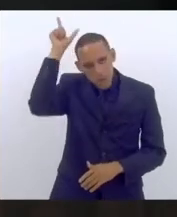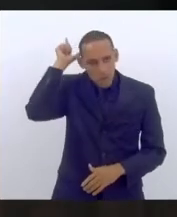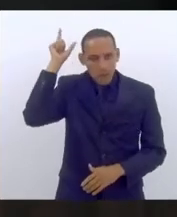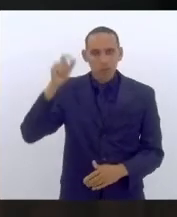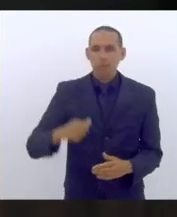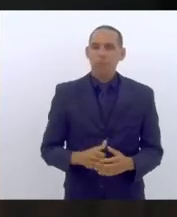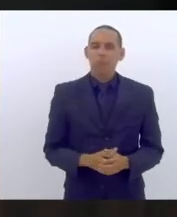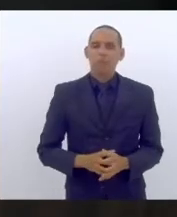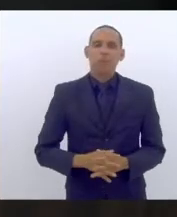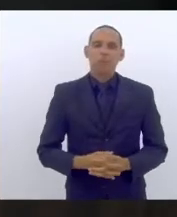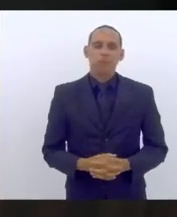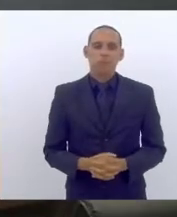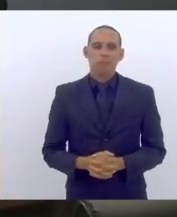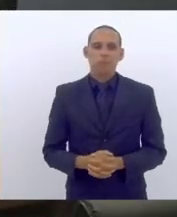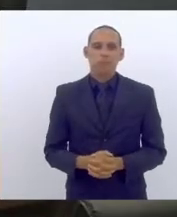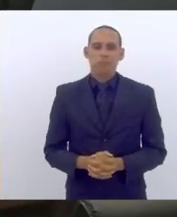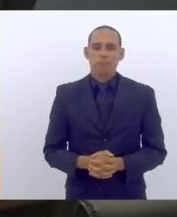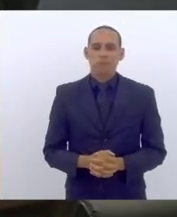Paulo